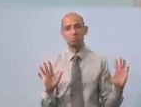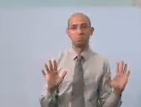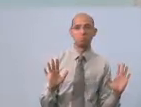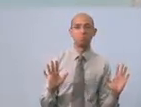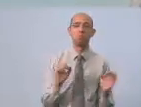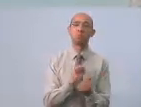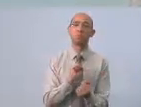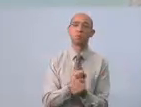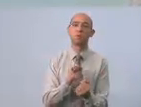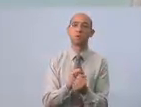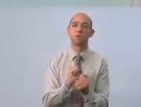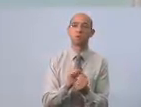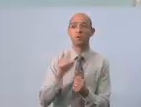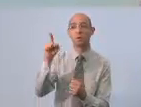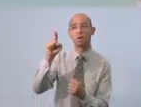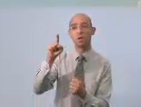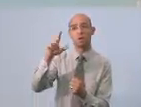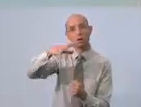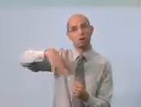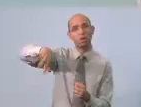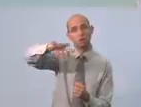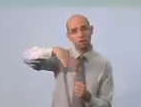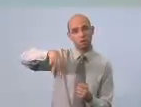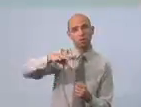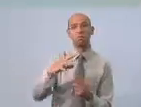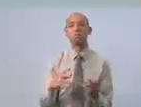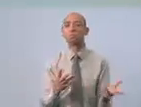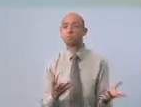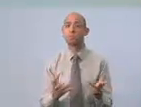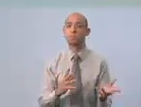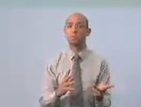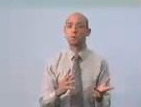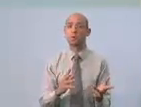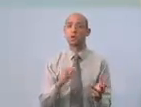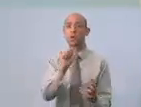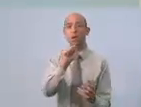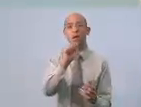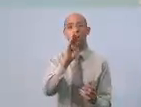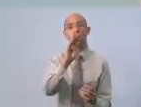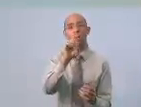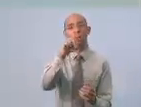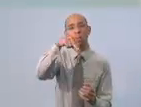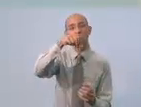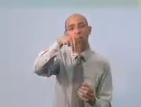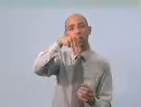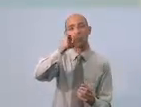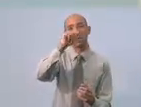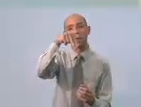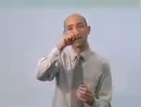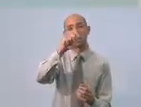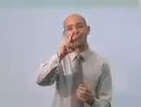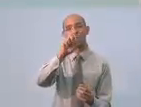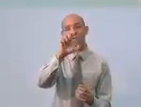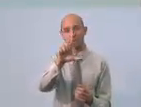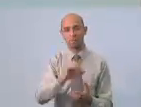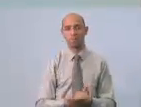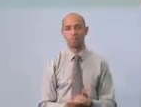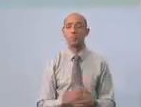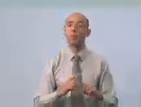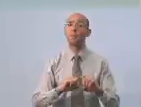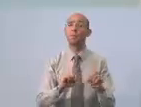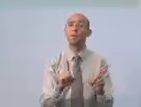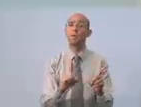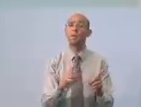esquentando o mercado. Esquentando o mercado abominável. E quando a gente fala isso, não é